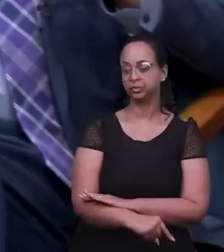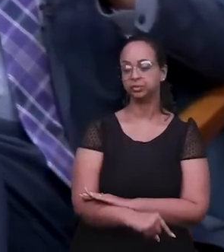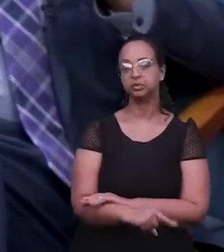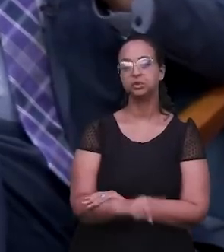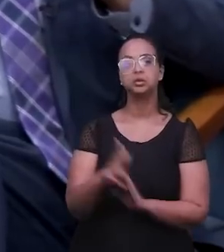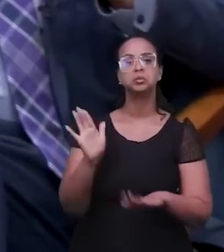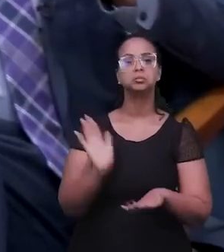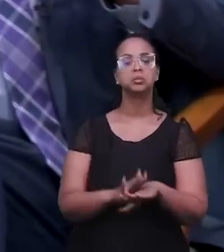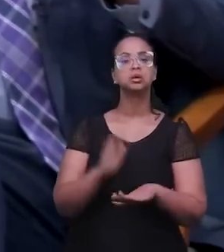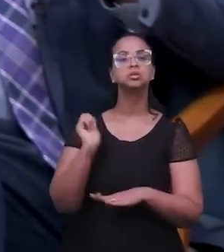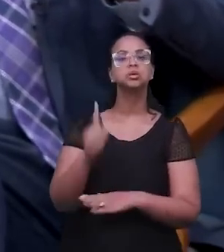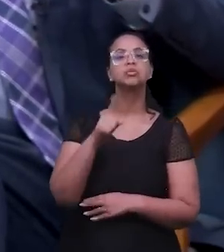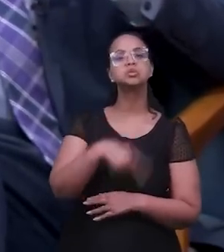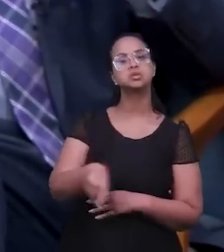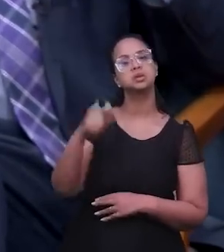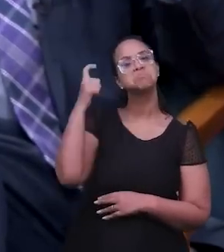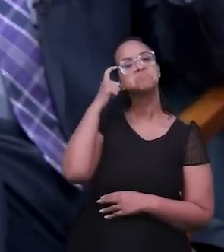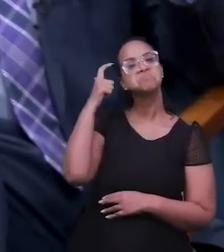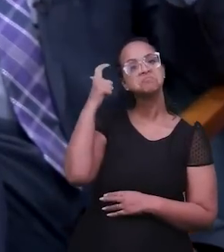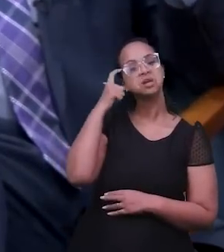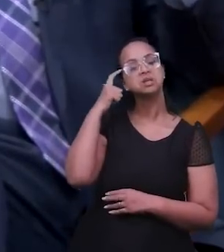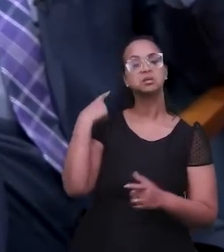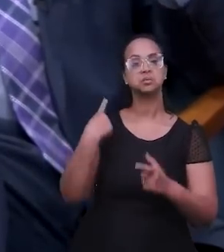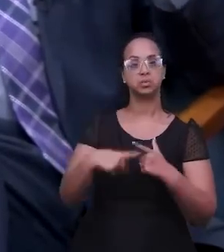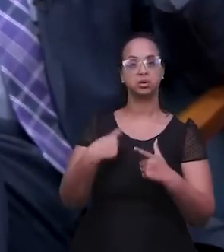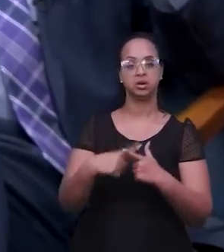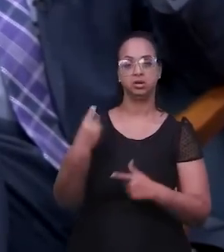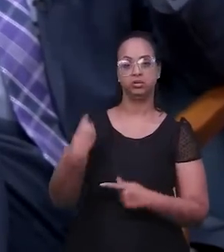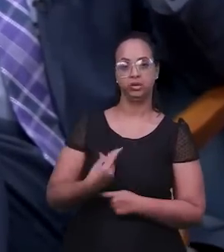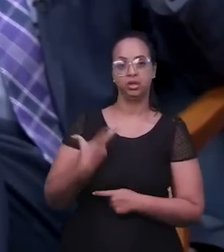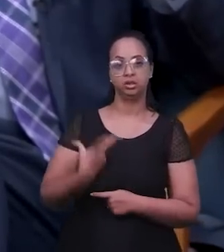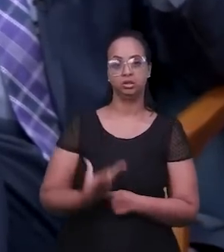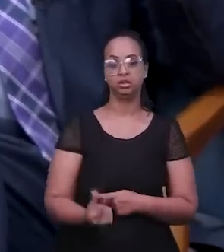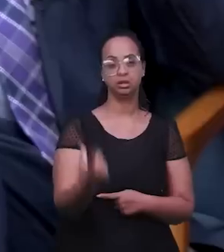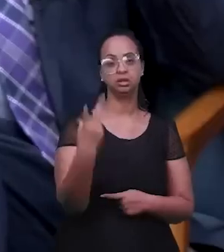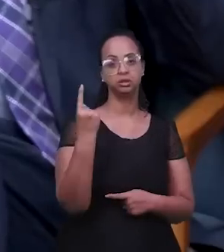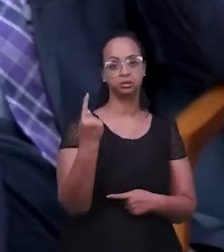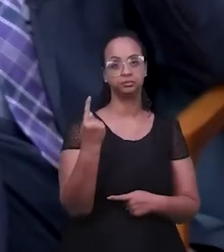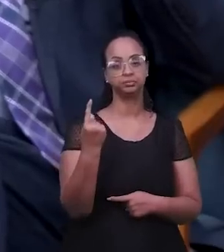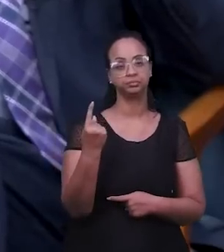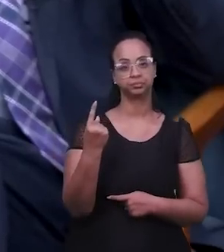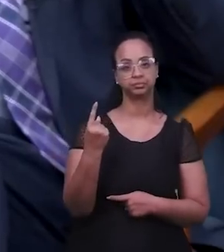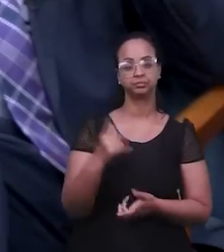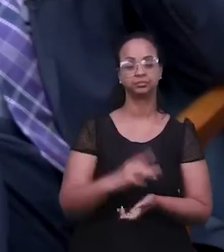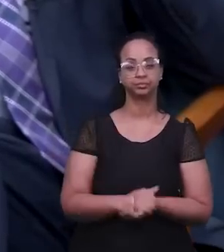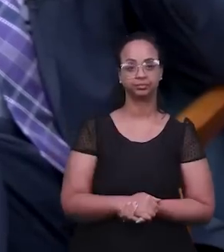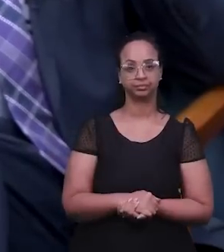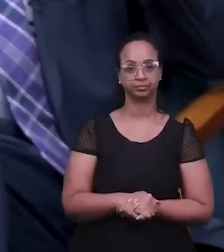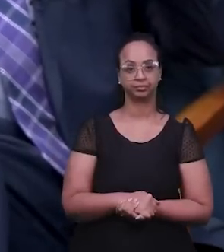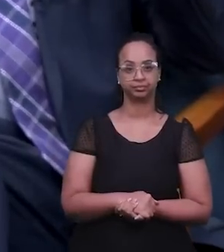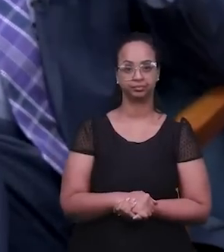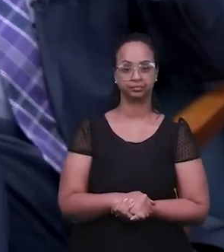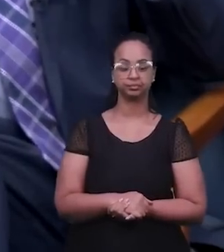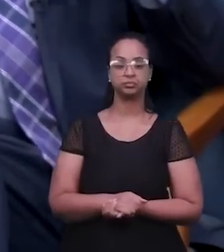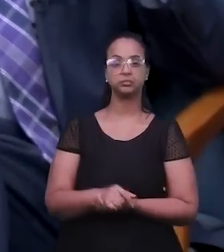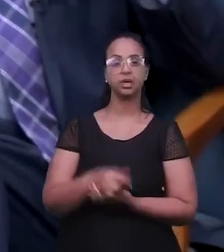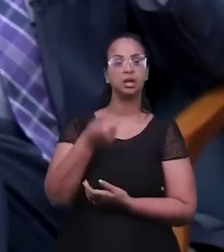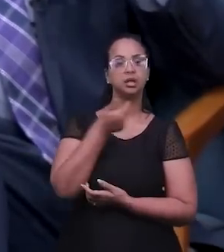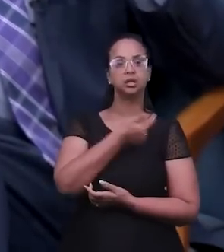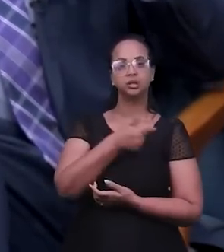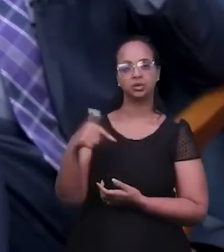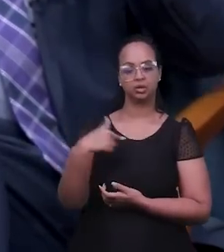profundo, é um sentido muito mais amplo do que aquilo que você imagina. Então, vida eterna. Então, a